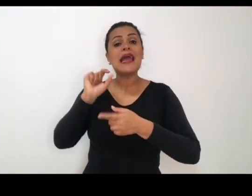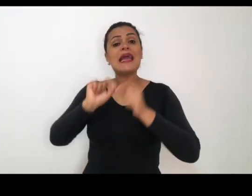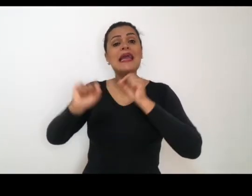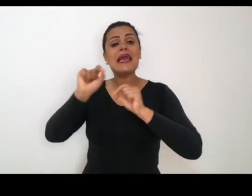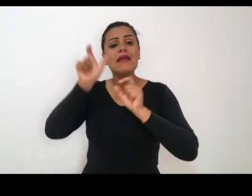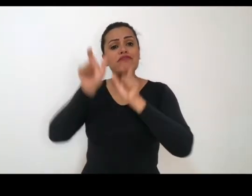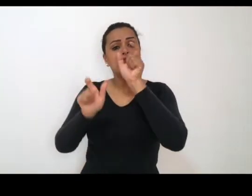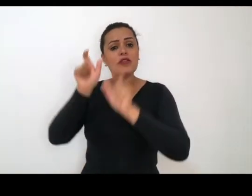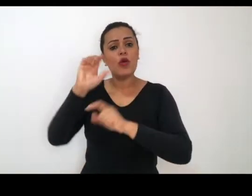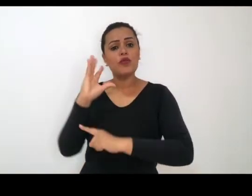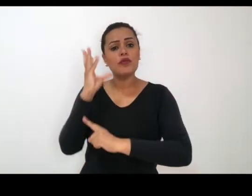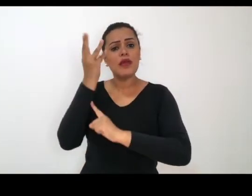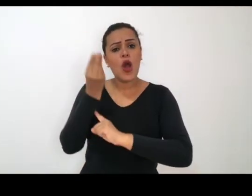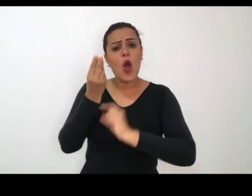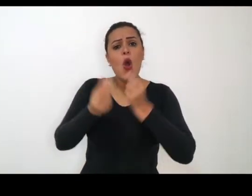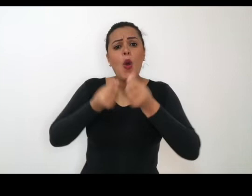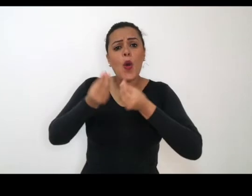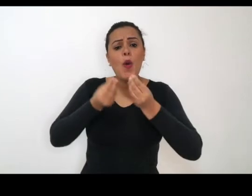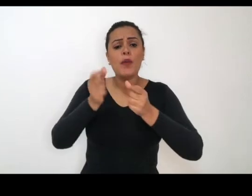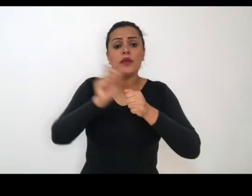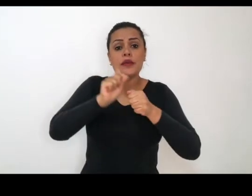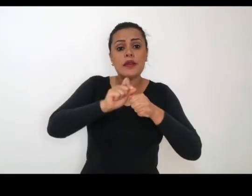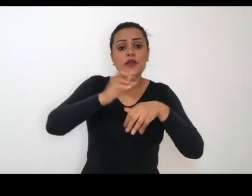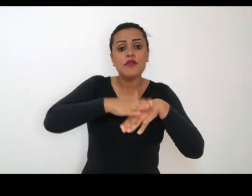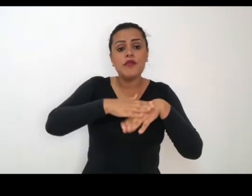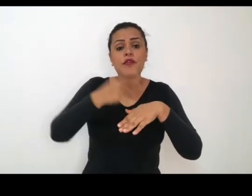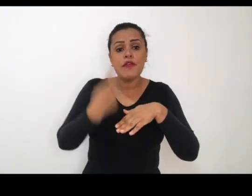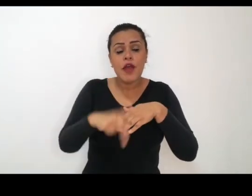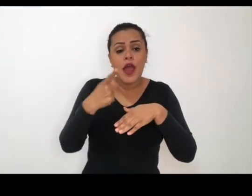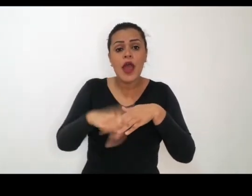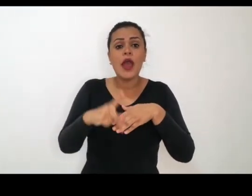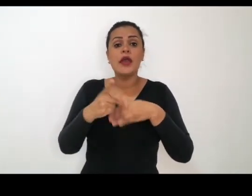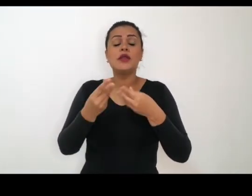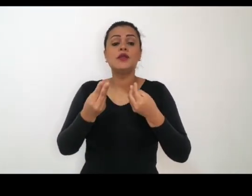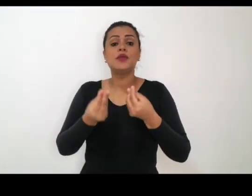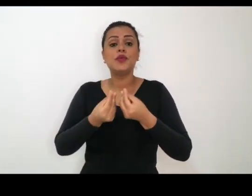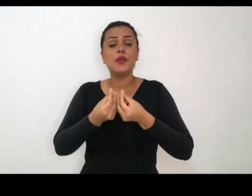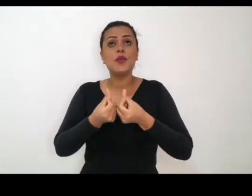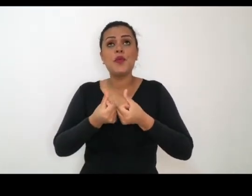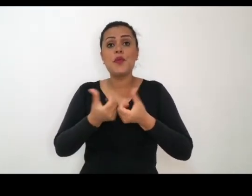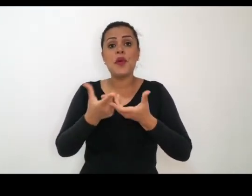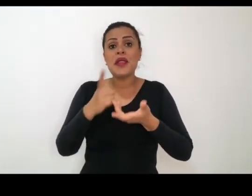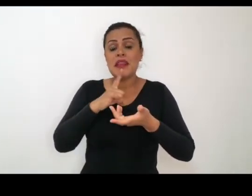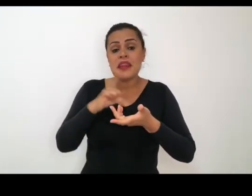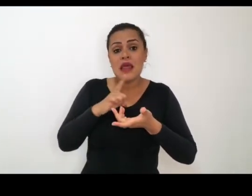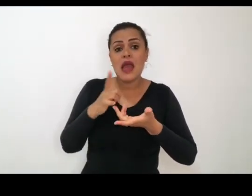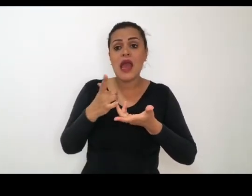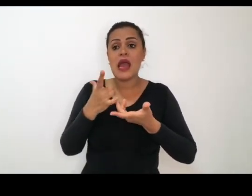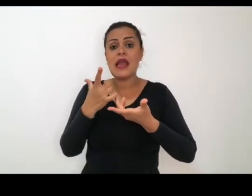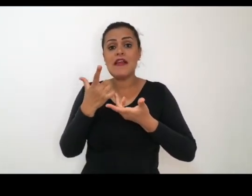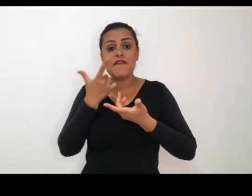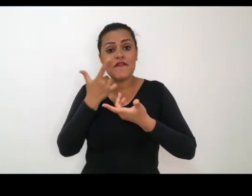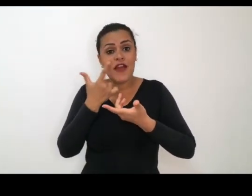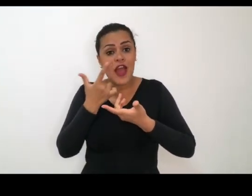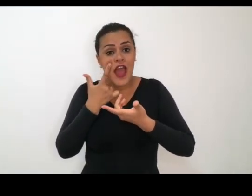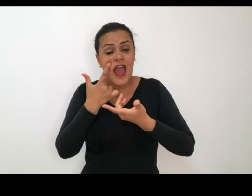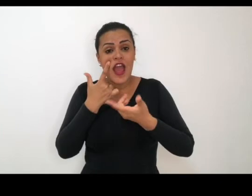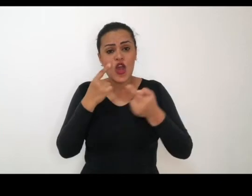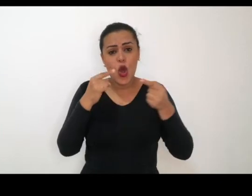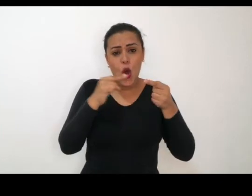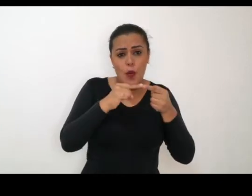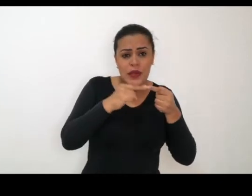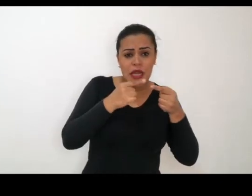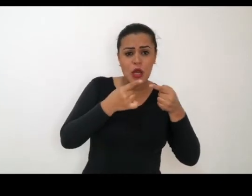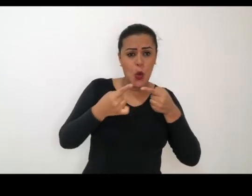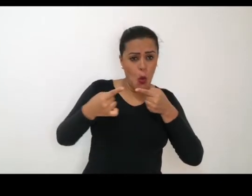está trazendo alguma brecha, alguma fissura com o que já havia sido produzido? Né? Esse momento de